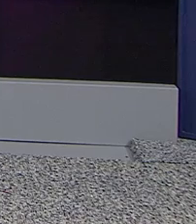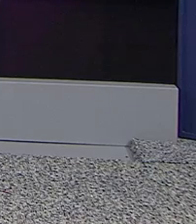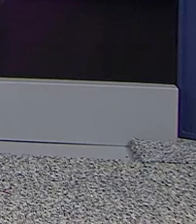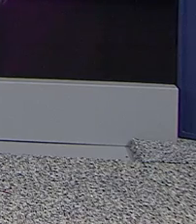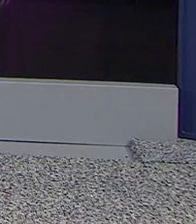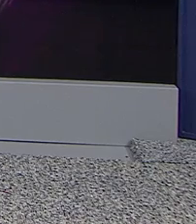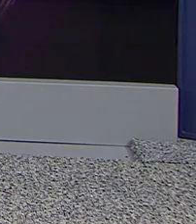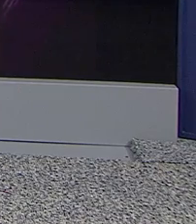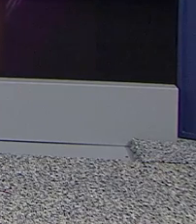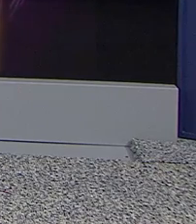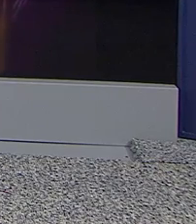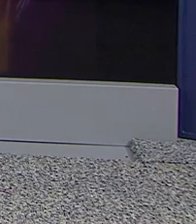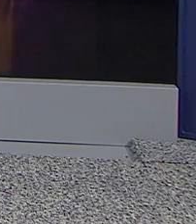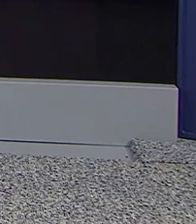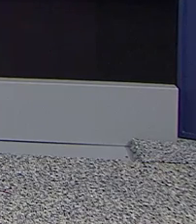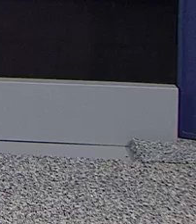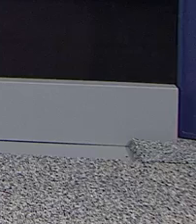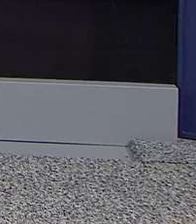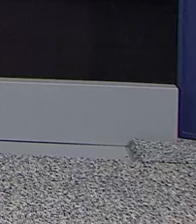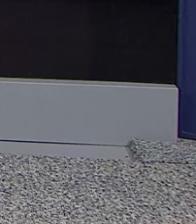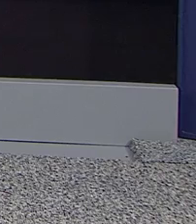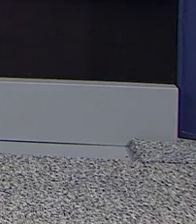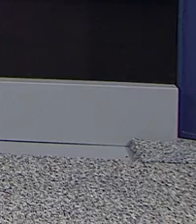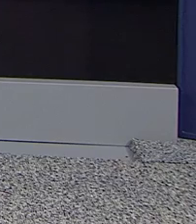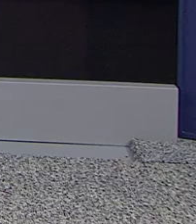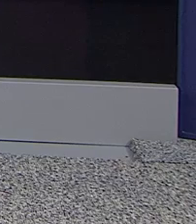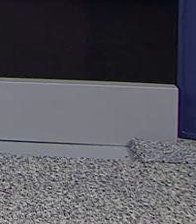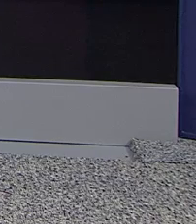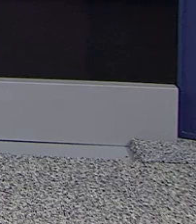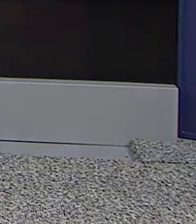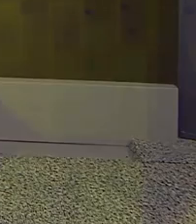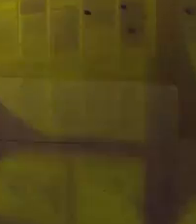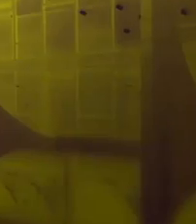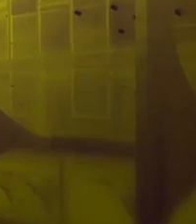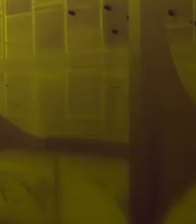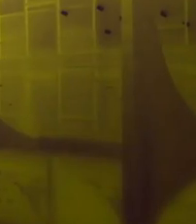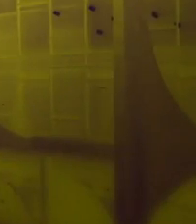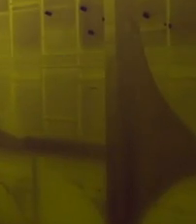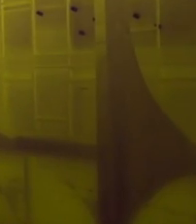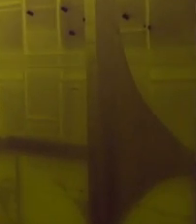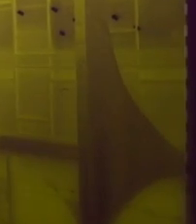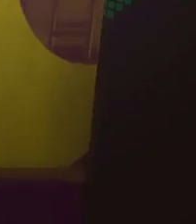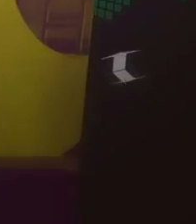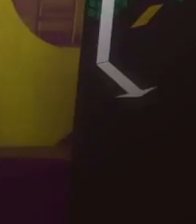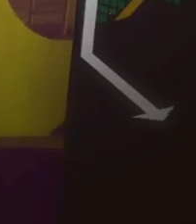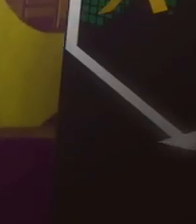por aqui. Continue com a gente na NBR e a TV do Governo Federal.